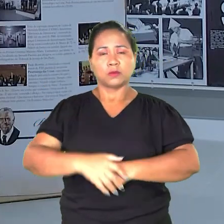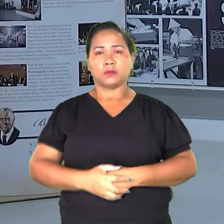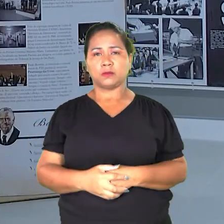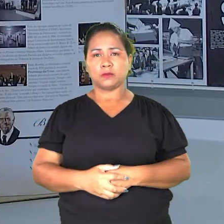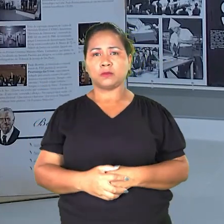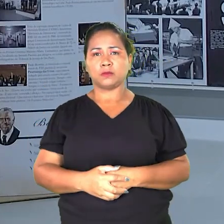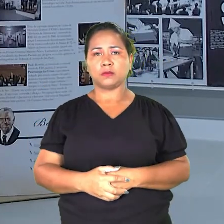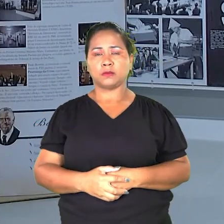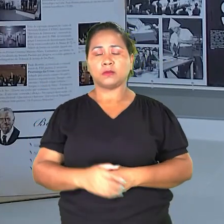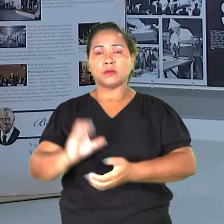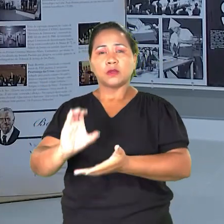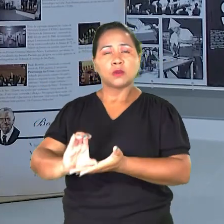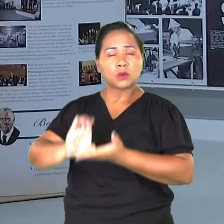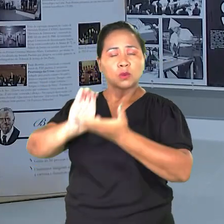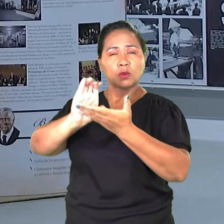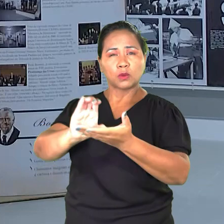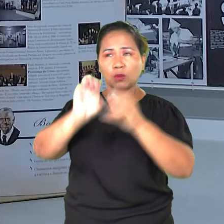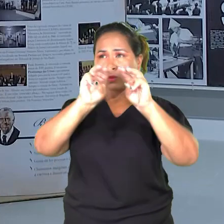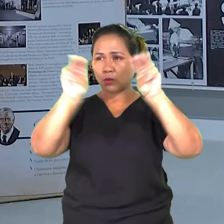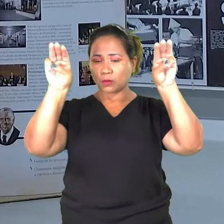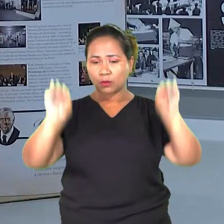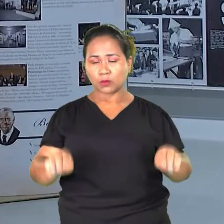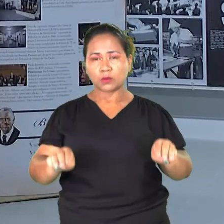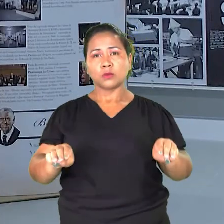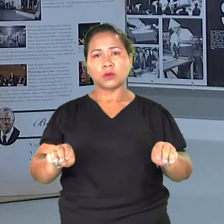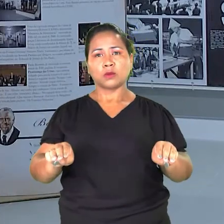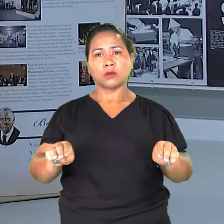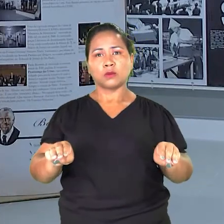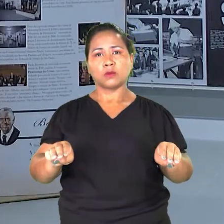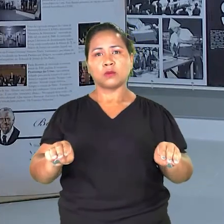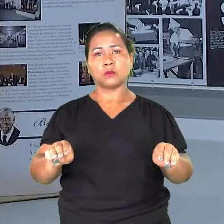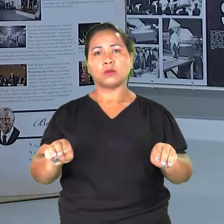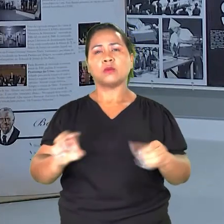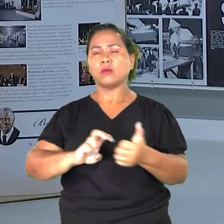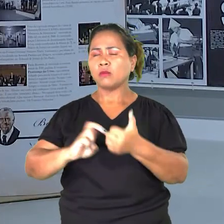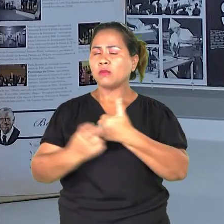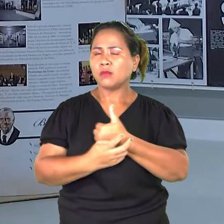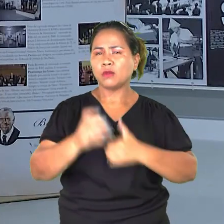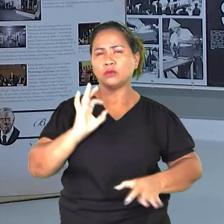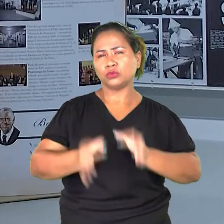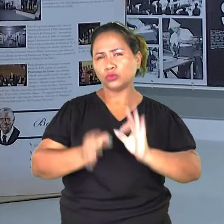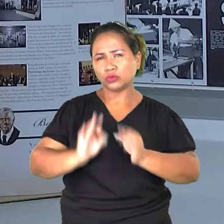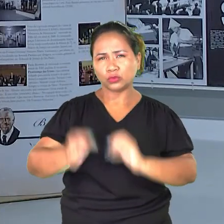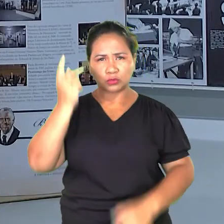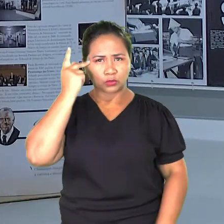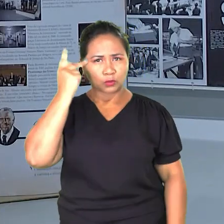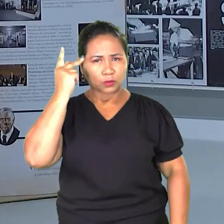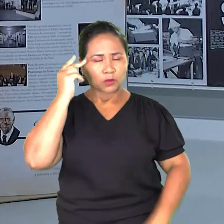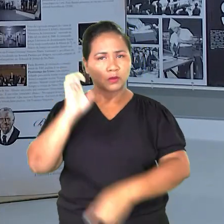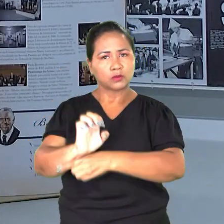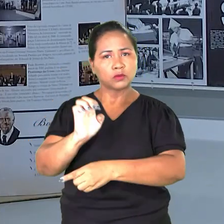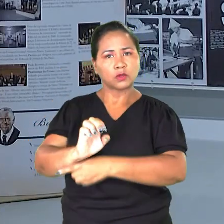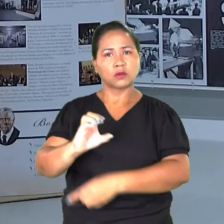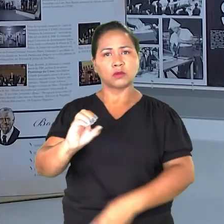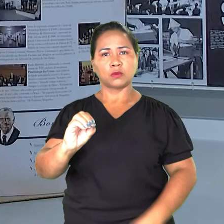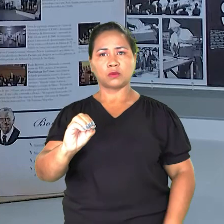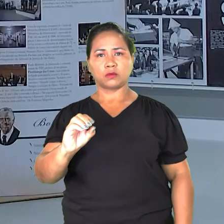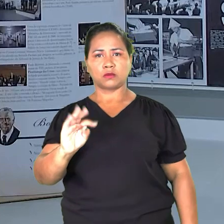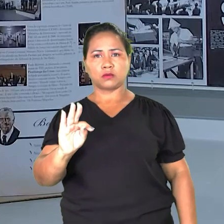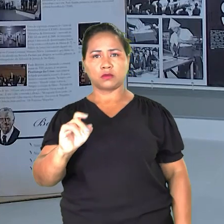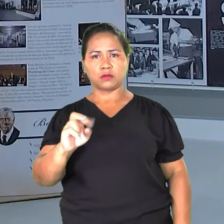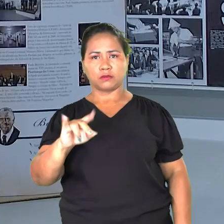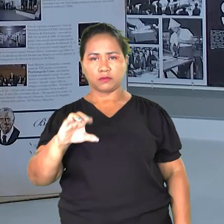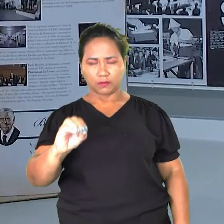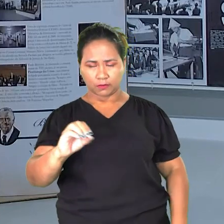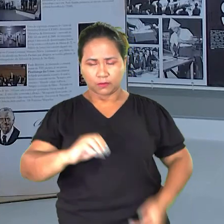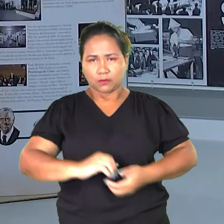Naff; o coordenador do Museu do Tribunal de Justiça do Estado de São Paulo, desembargador Otávio Augusto